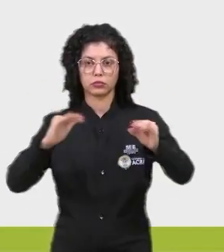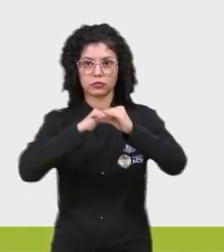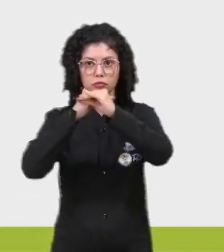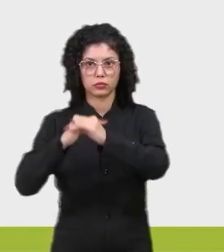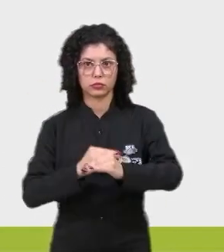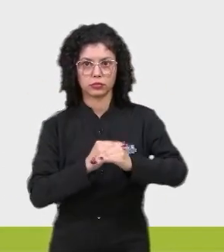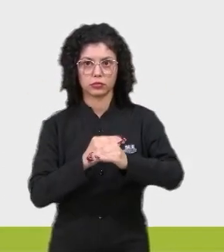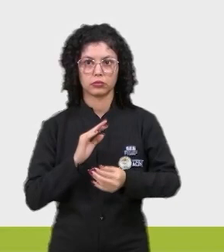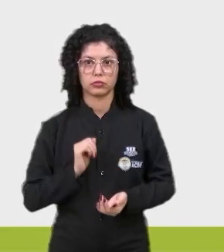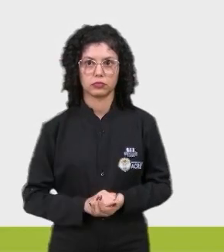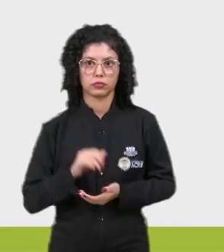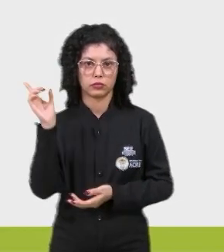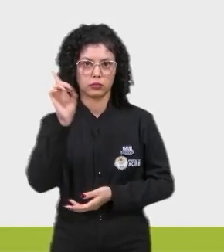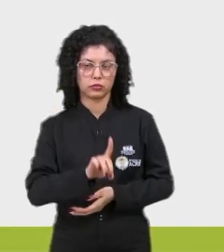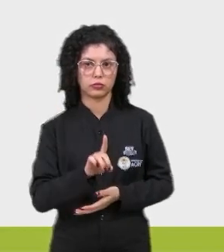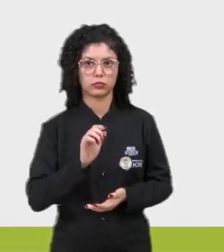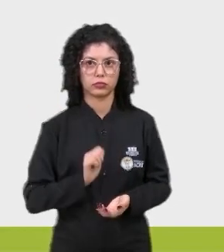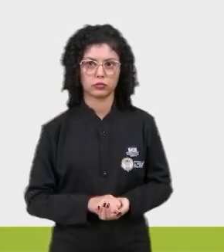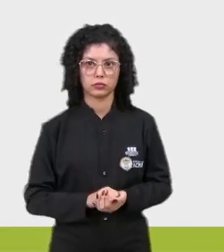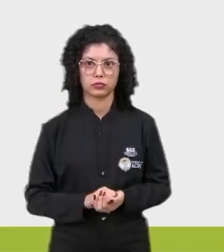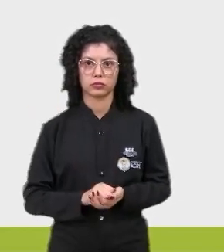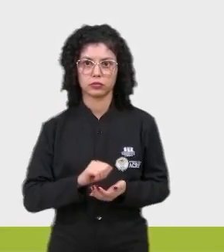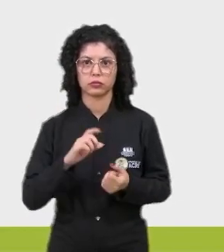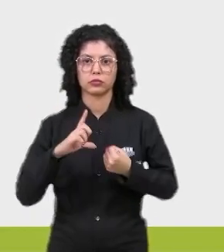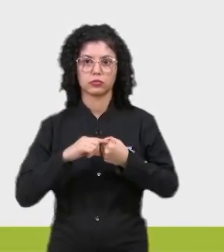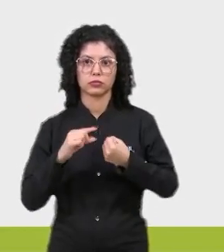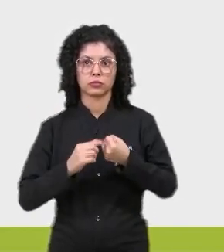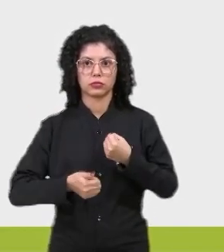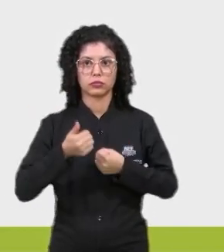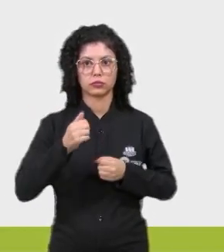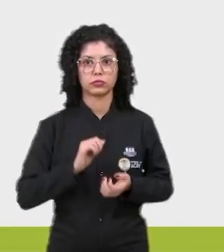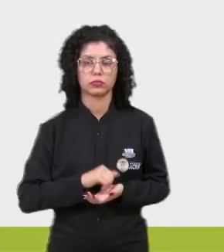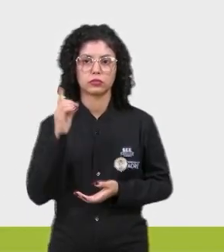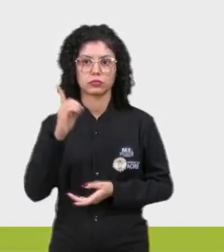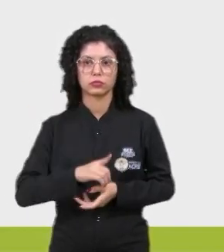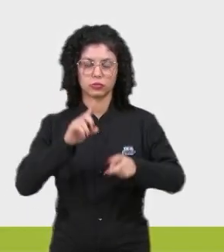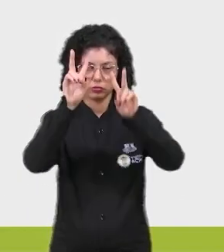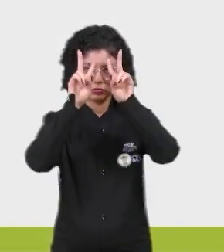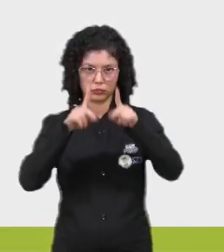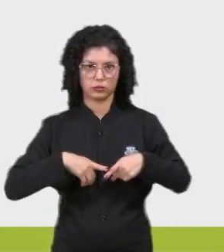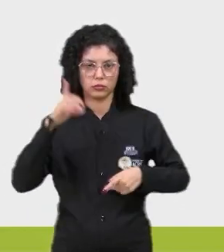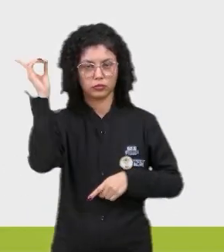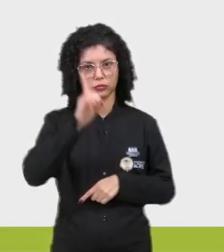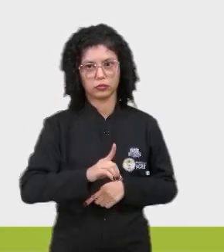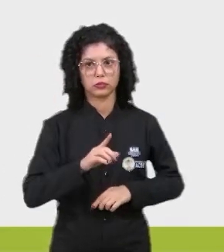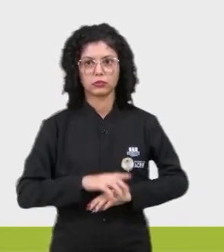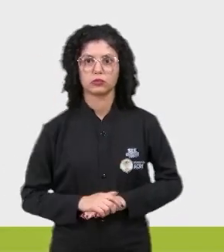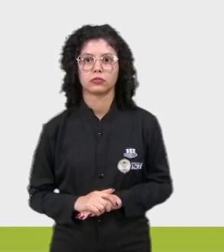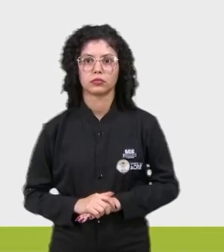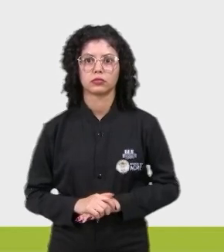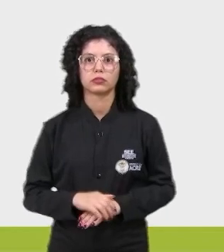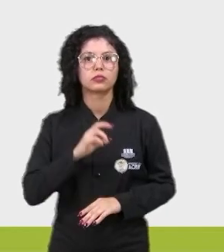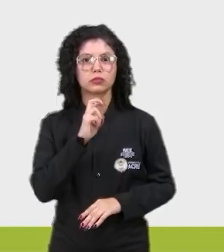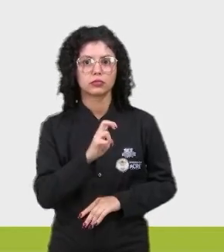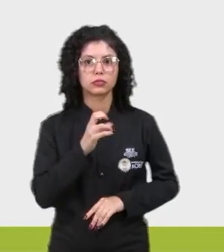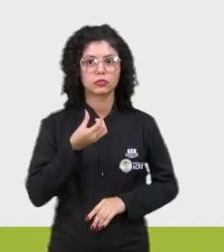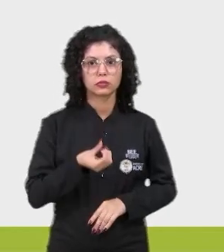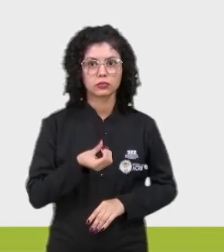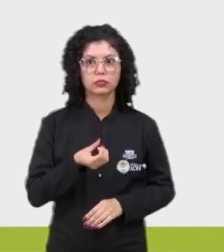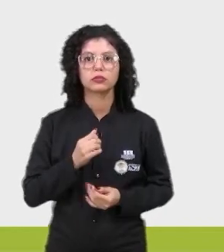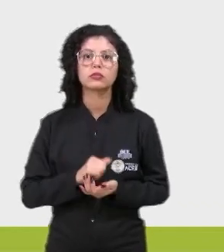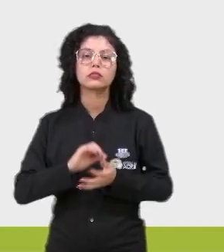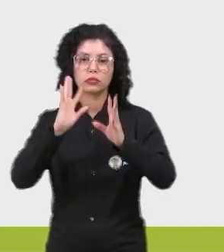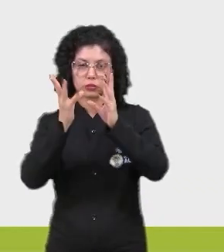em dignidades e em direitos. É o artigo 1 da Declaração Universal dos Direitos Humanos. Nós temos o artigo 5º e 6º, vocês têm